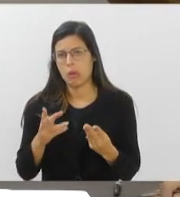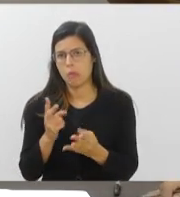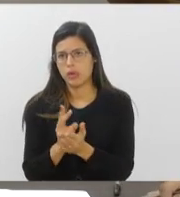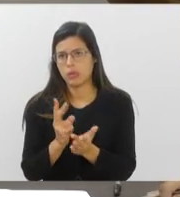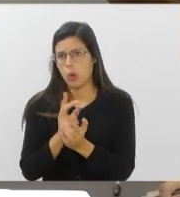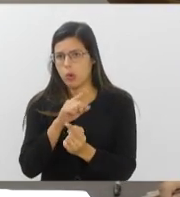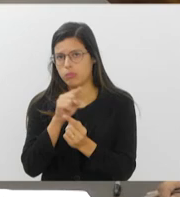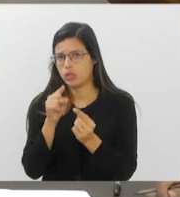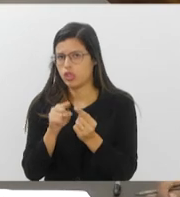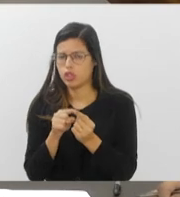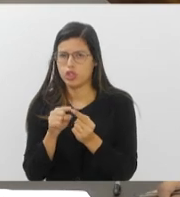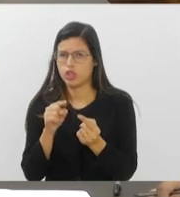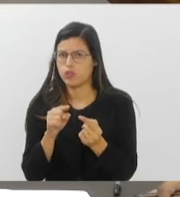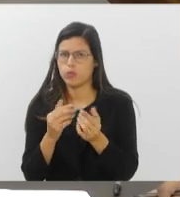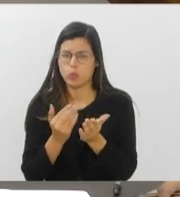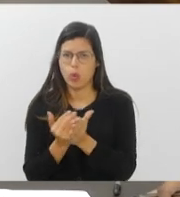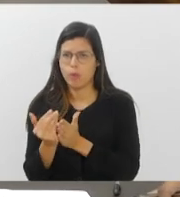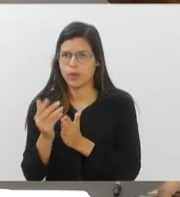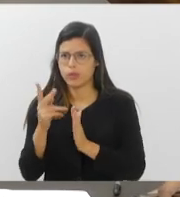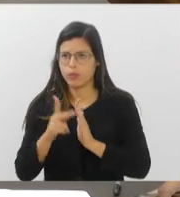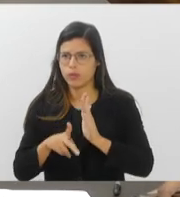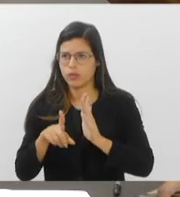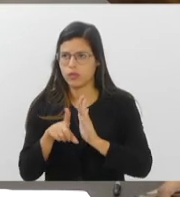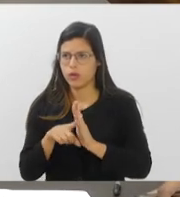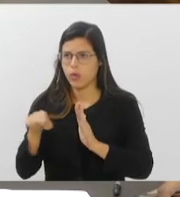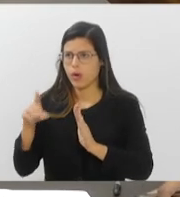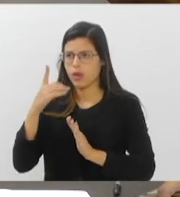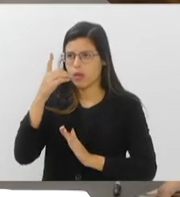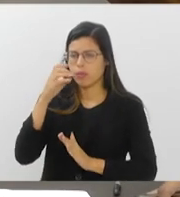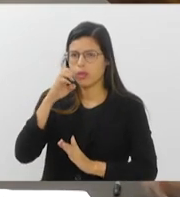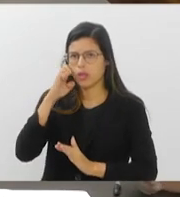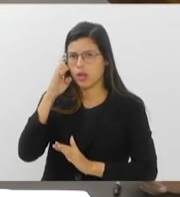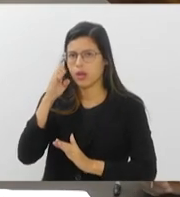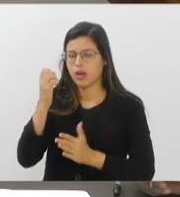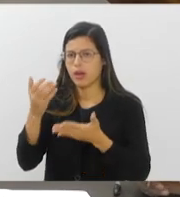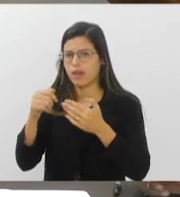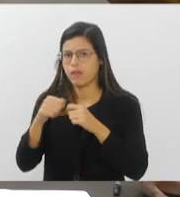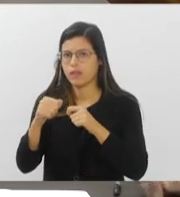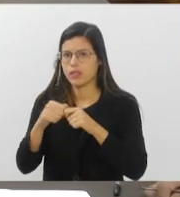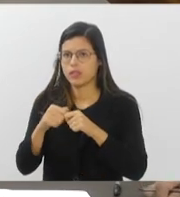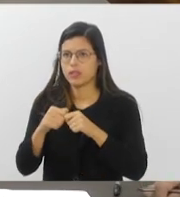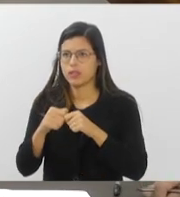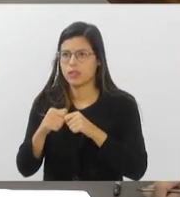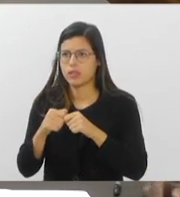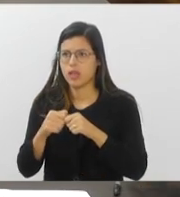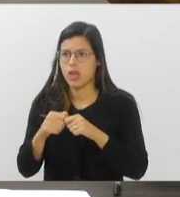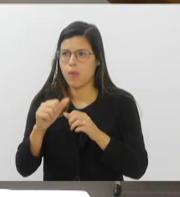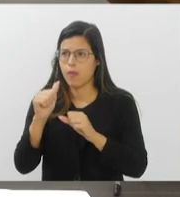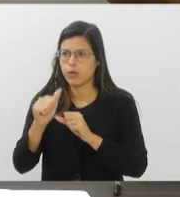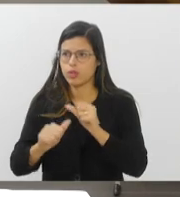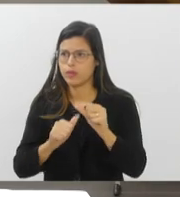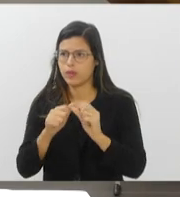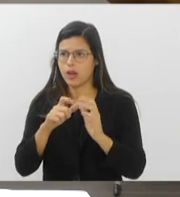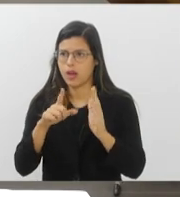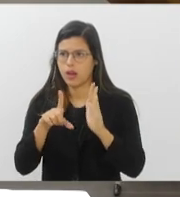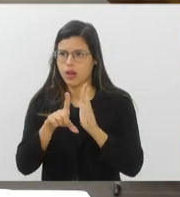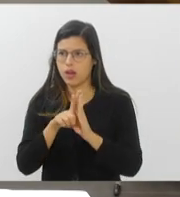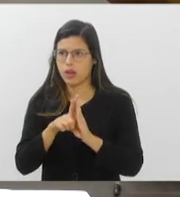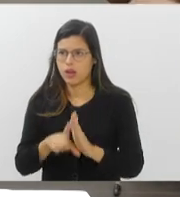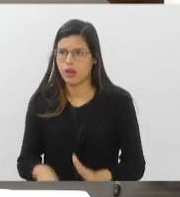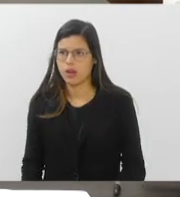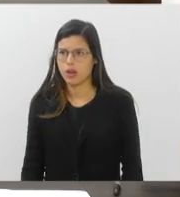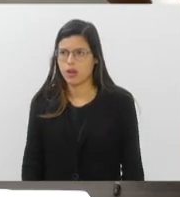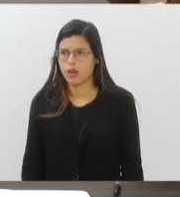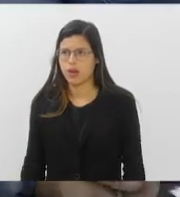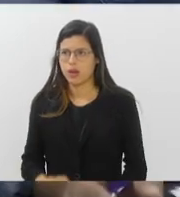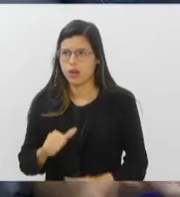que a deputada Érica quer fazer é ver se ela consegue modificar a lei para incluir alguma coisa, não é isso, deputada Érica? É. Modificar essa